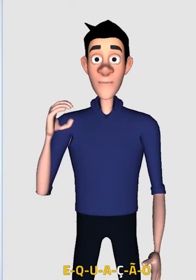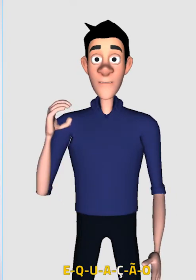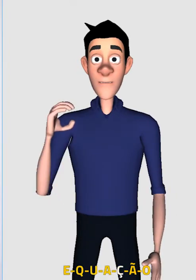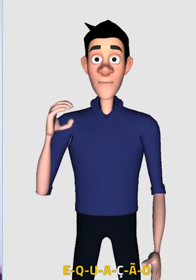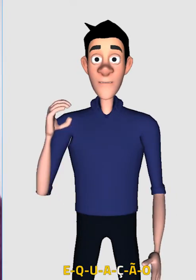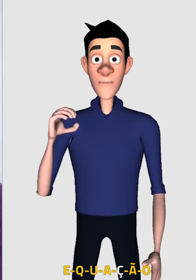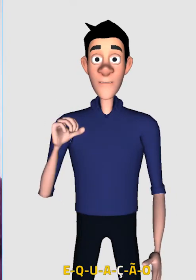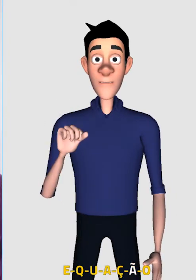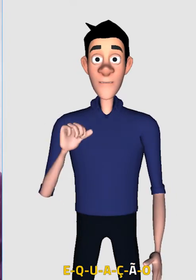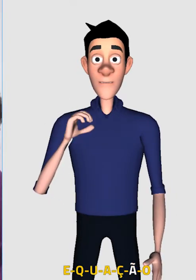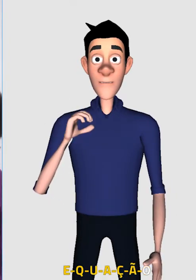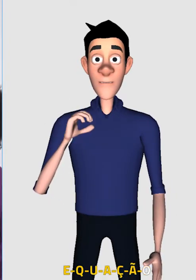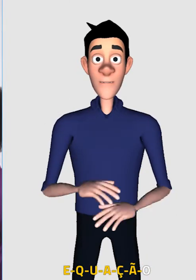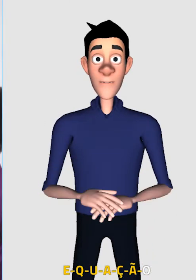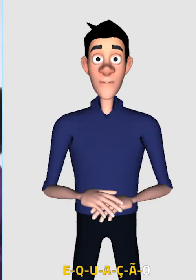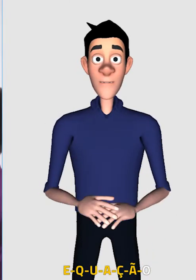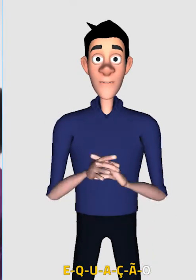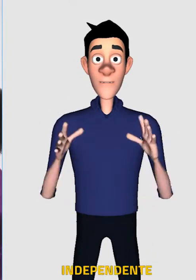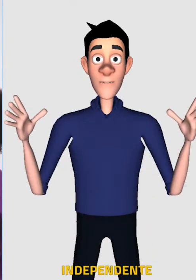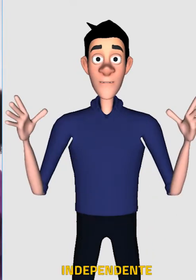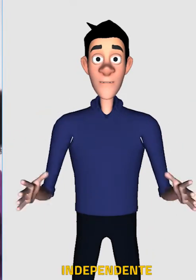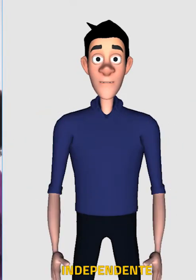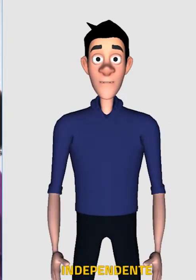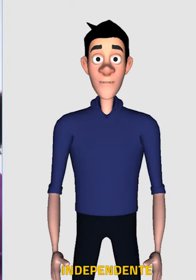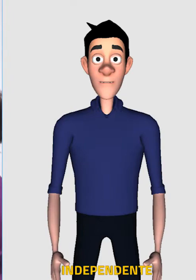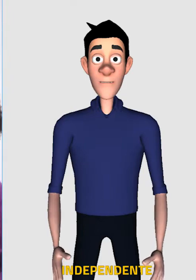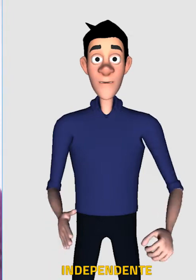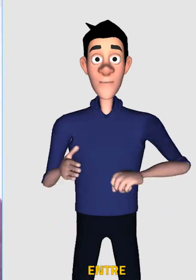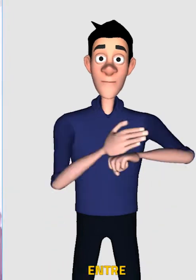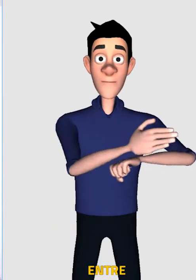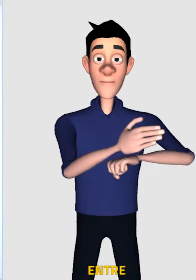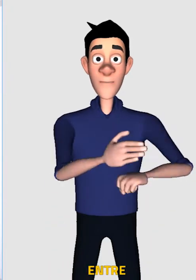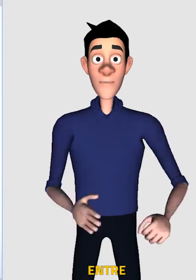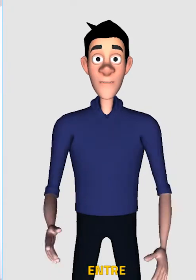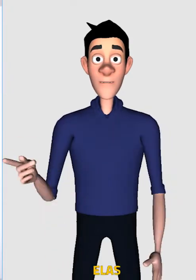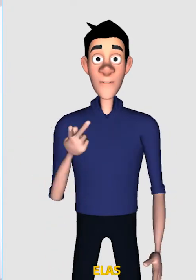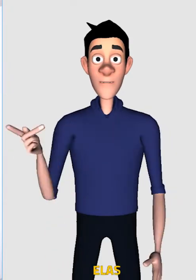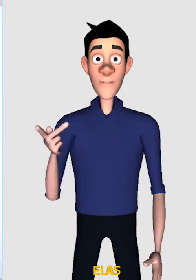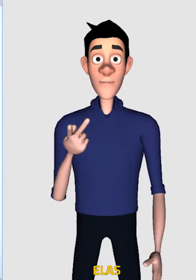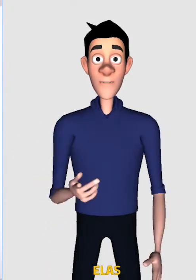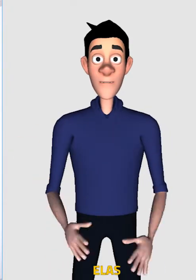Então são as duas formas de fazer o mesmo exercício.